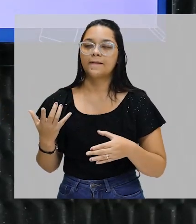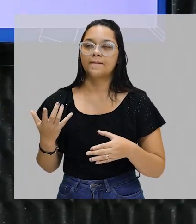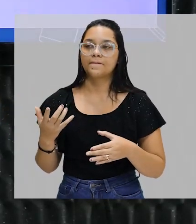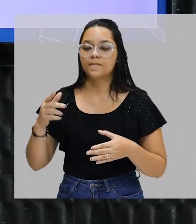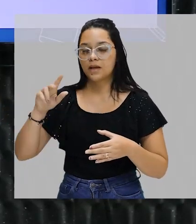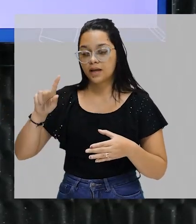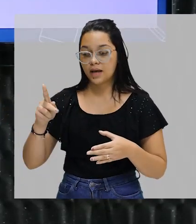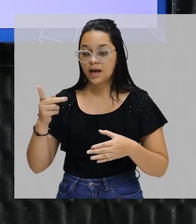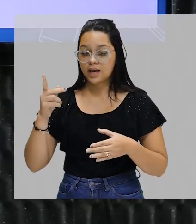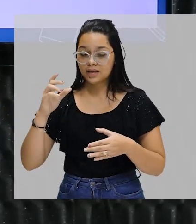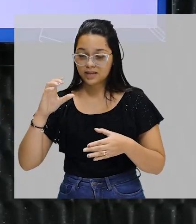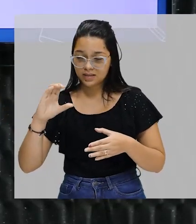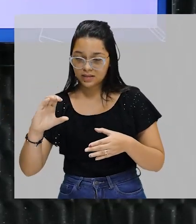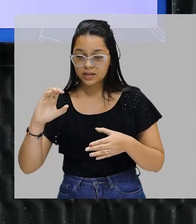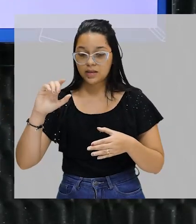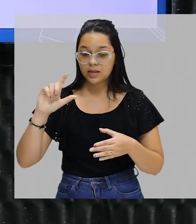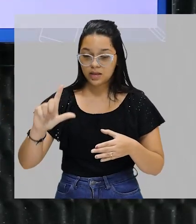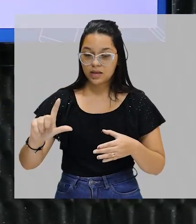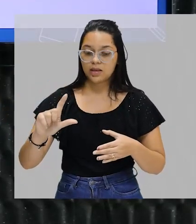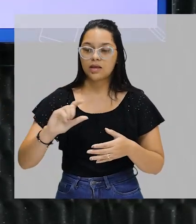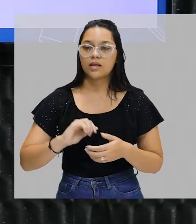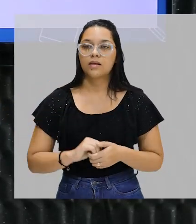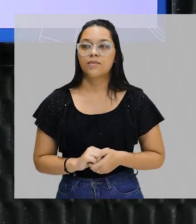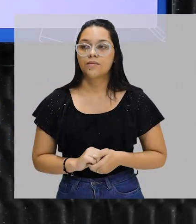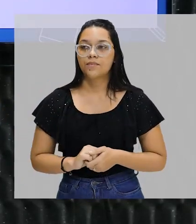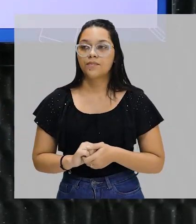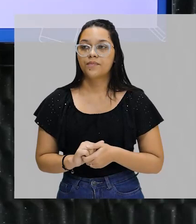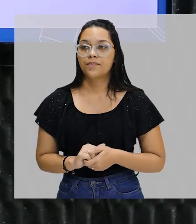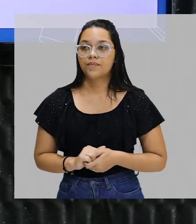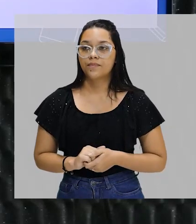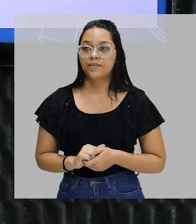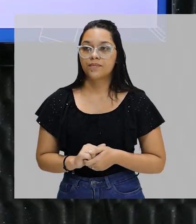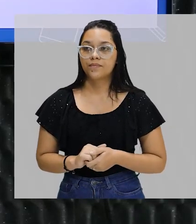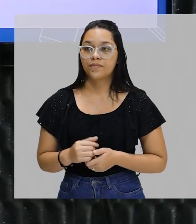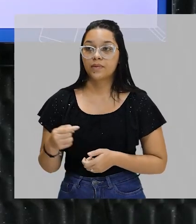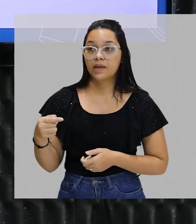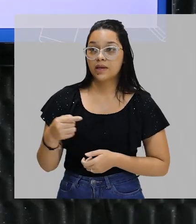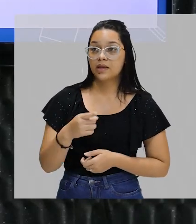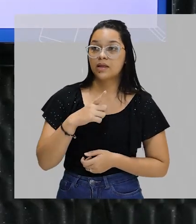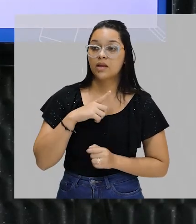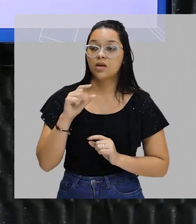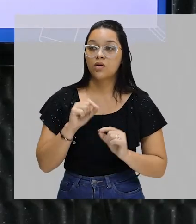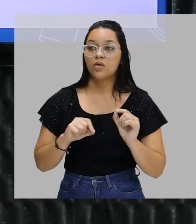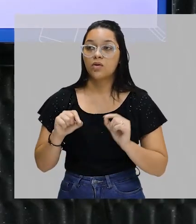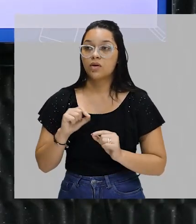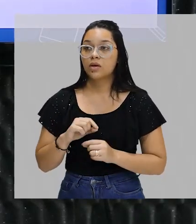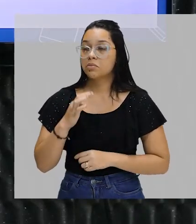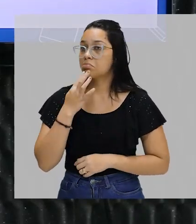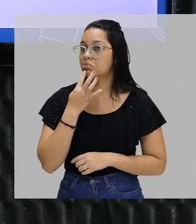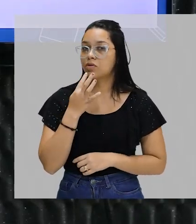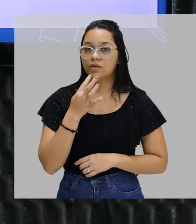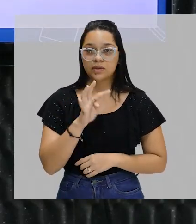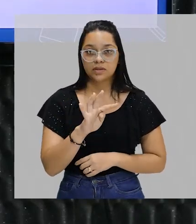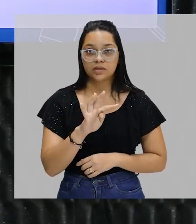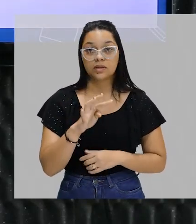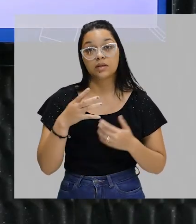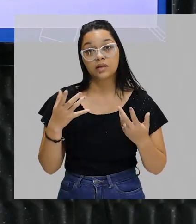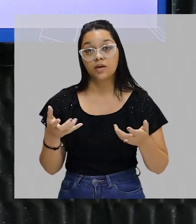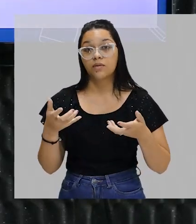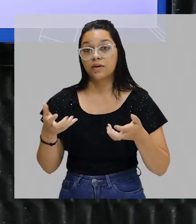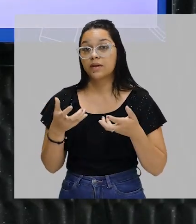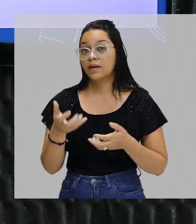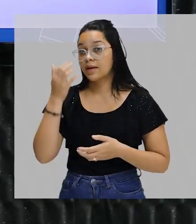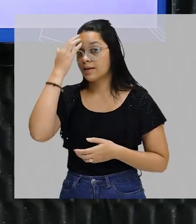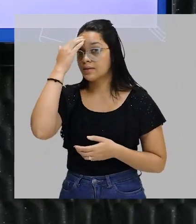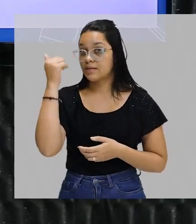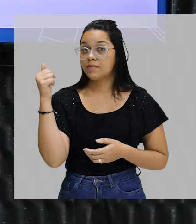de HCl, né, o ácido clorídrico. Essa concentração ela é desconhecida, então a gente quer